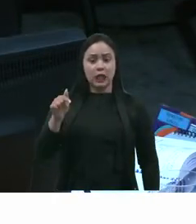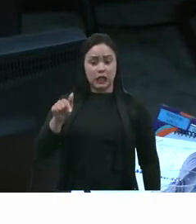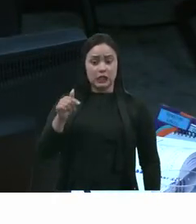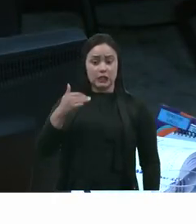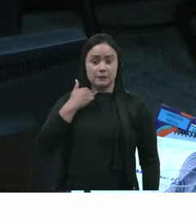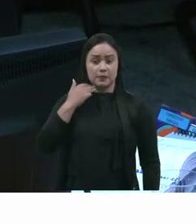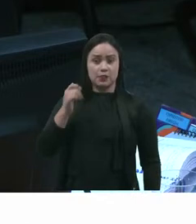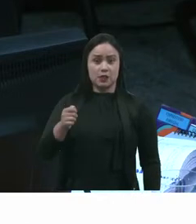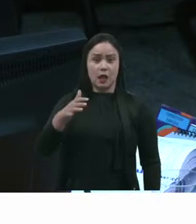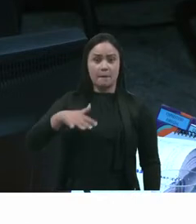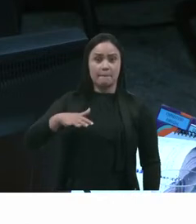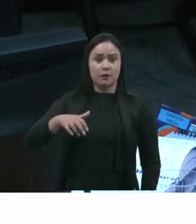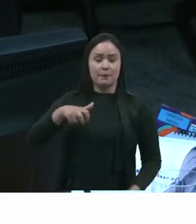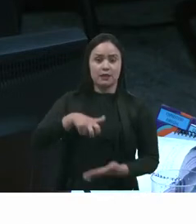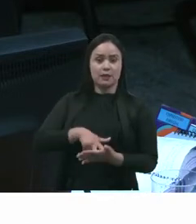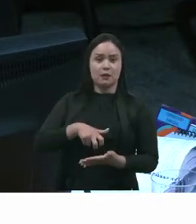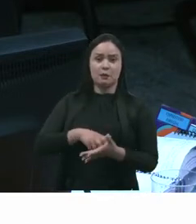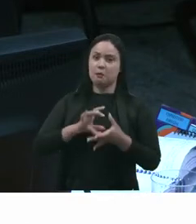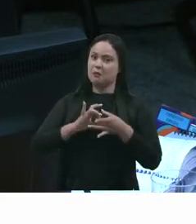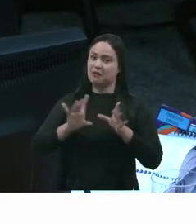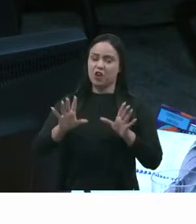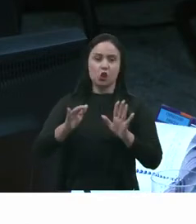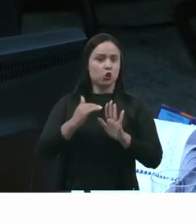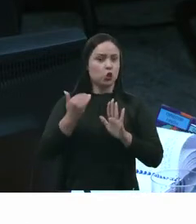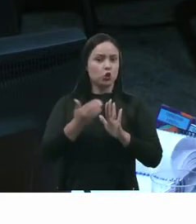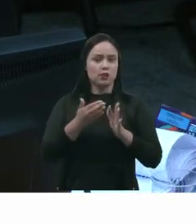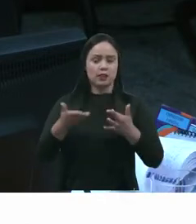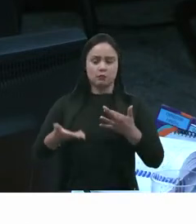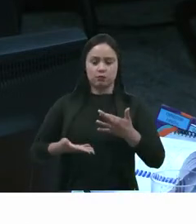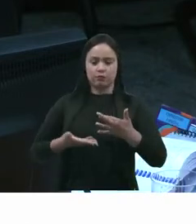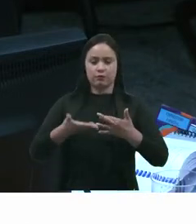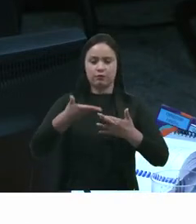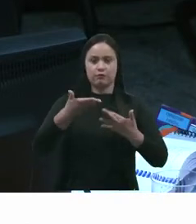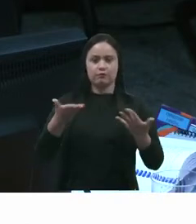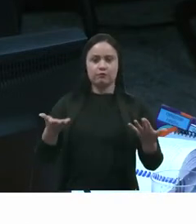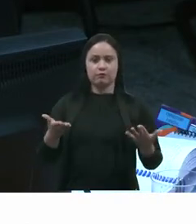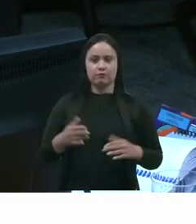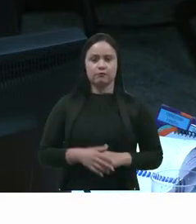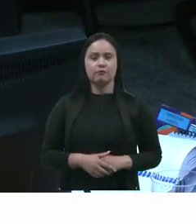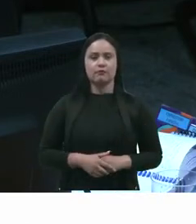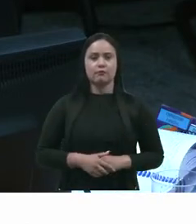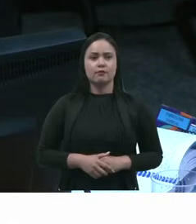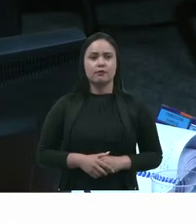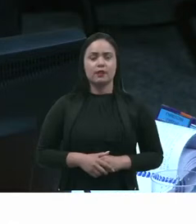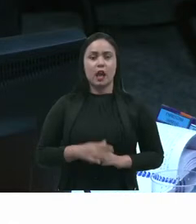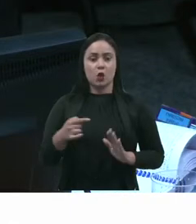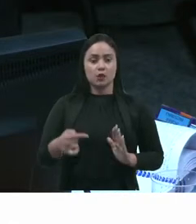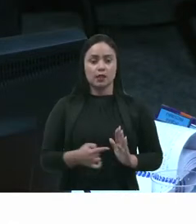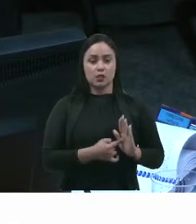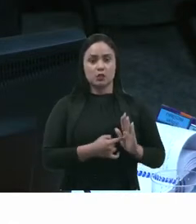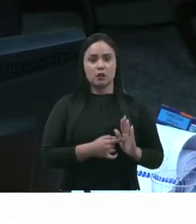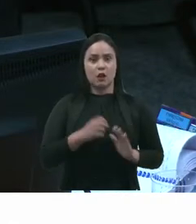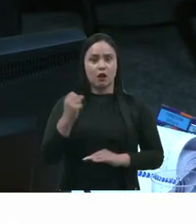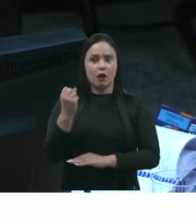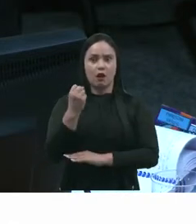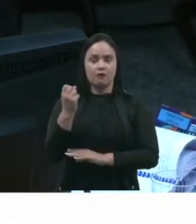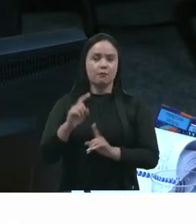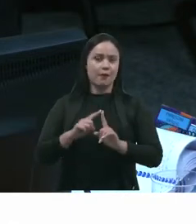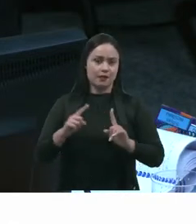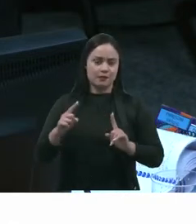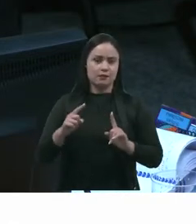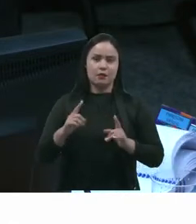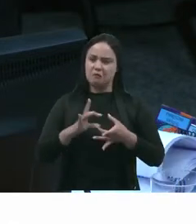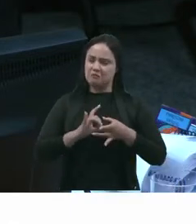no âmbito penal, ele foi absolvido em todas as instâncias. Todas. As acusações eram graves, mas ele foi